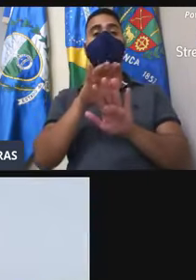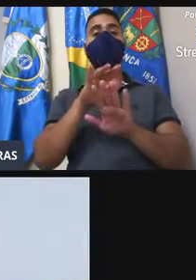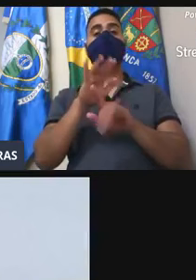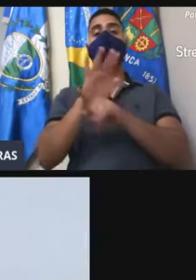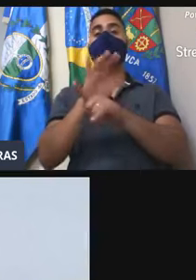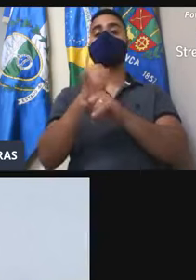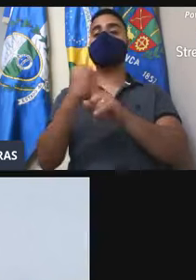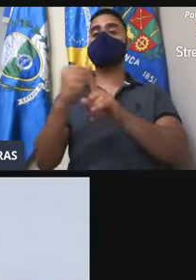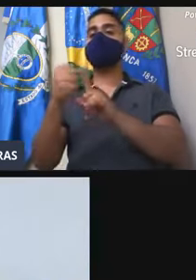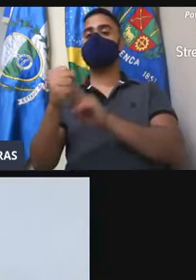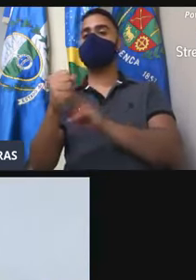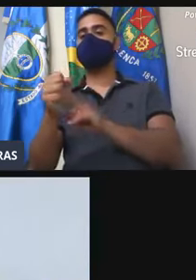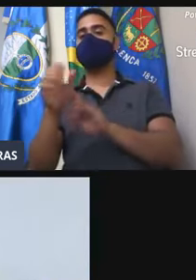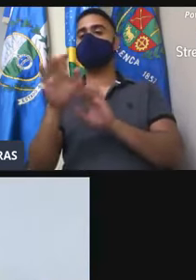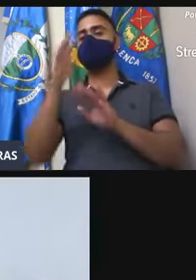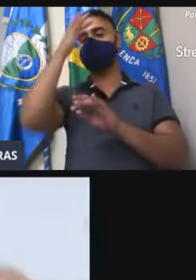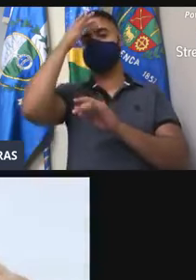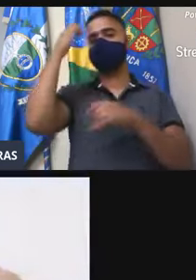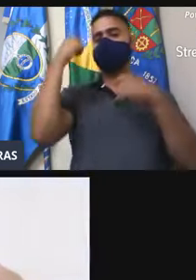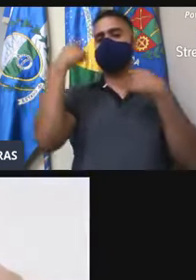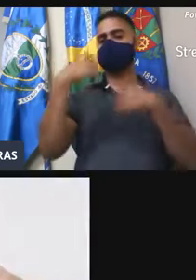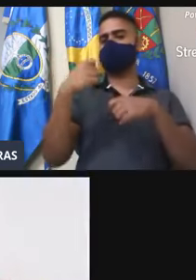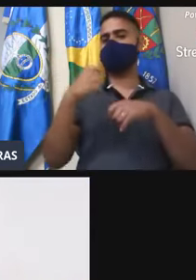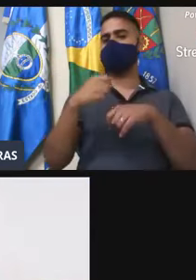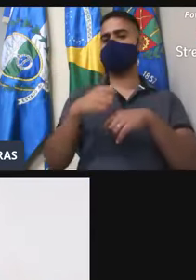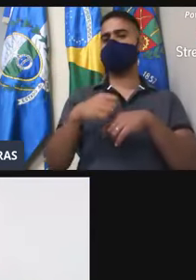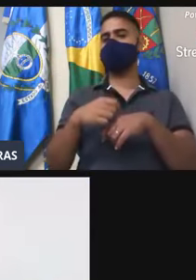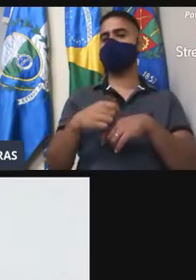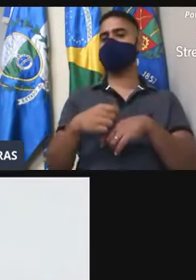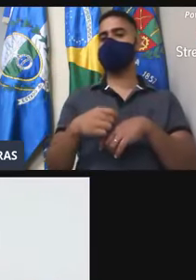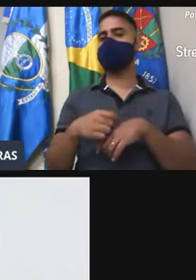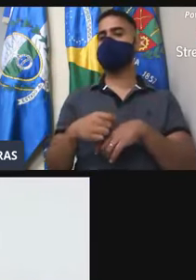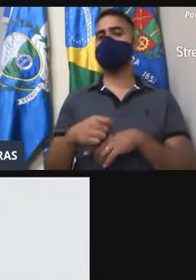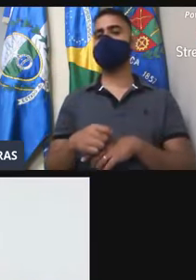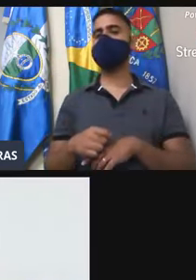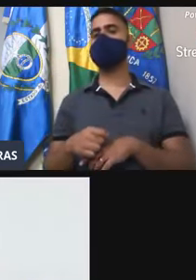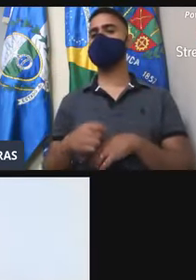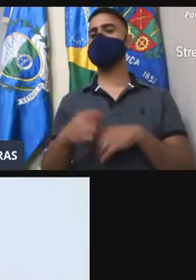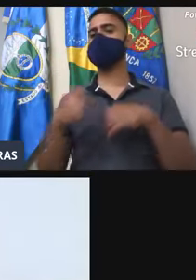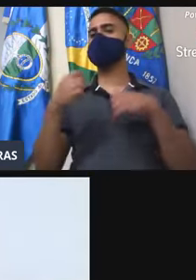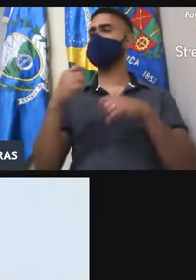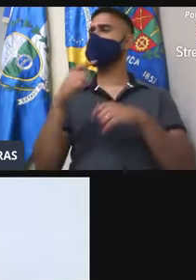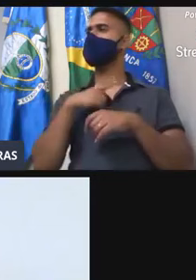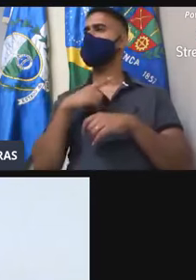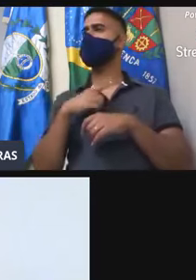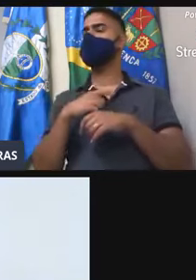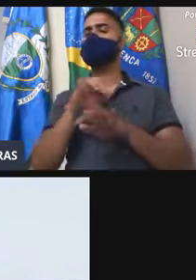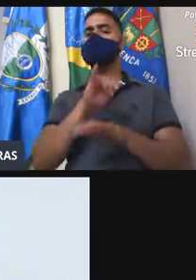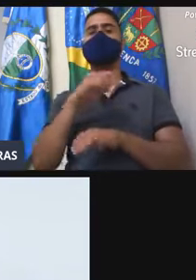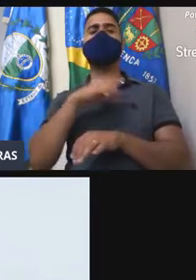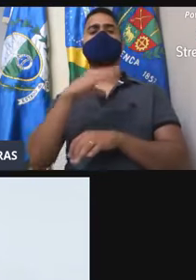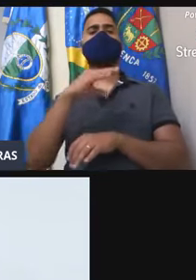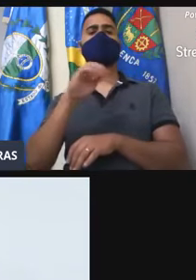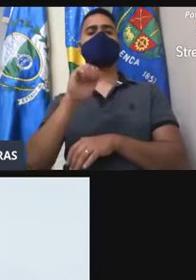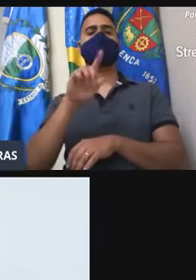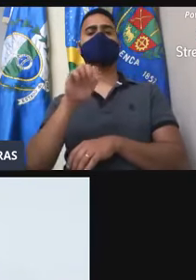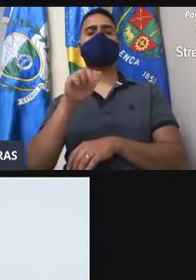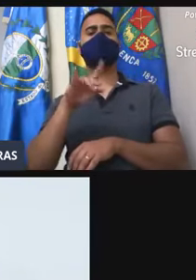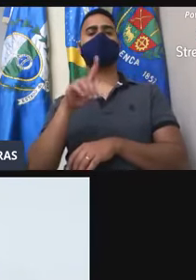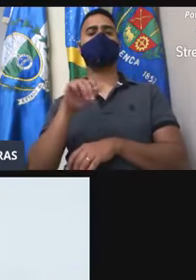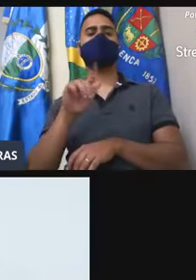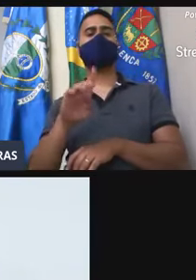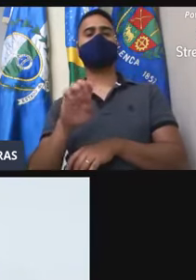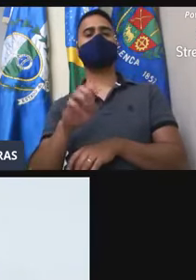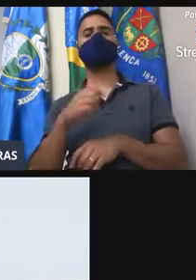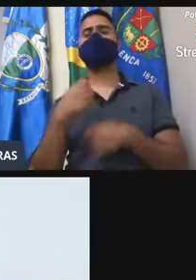para todos, porém daqueles que necessitam naquele momento, é fundamental, por mais que se tenha o estado de calamidade, se tenha avaliação